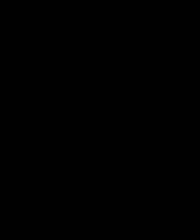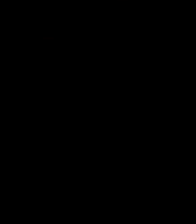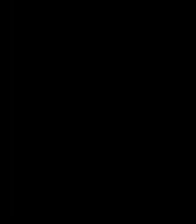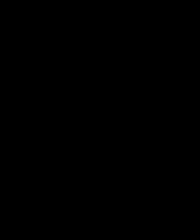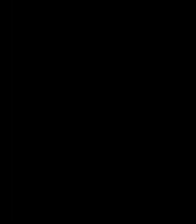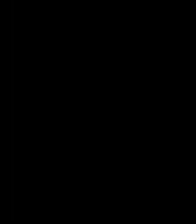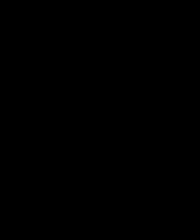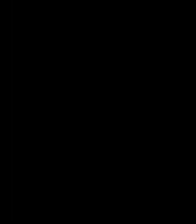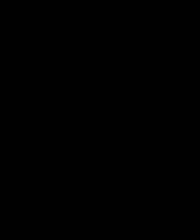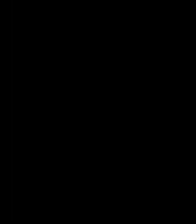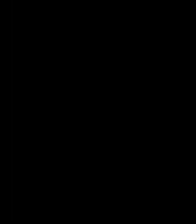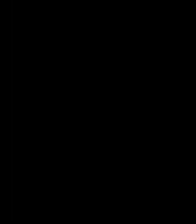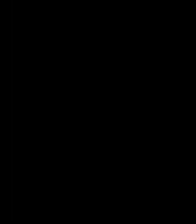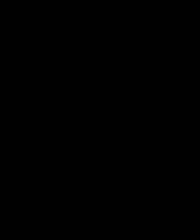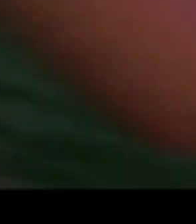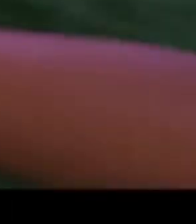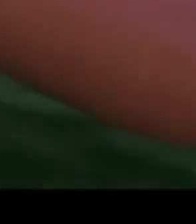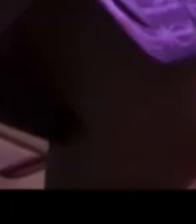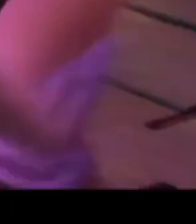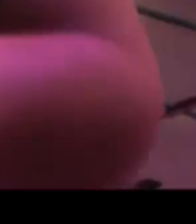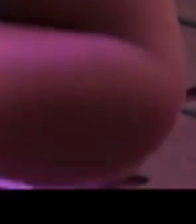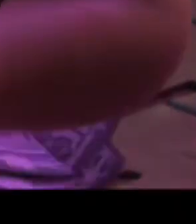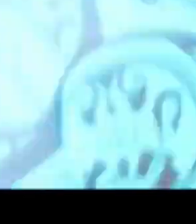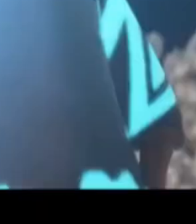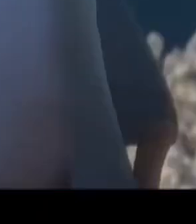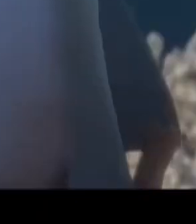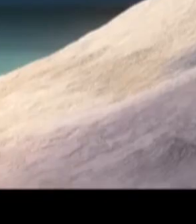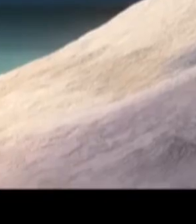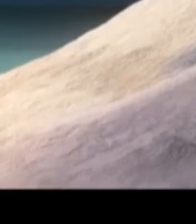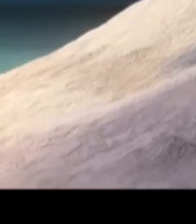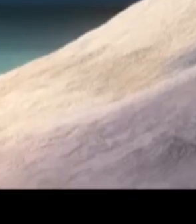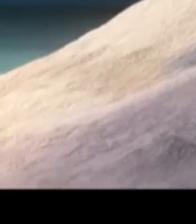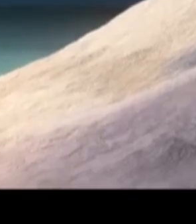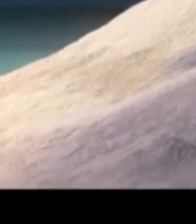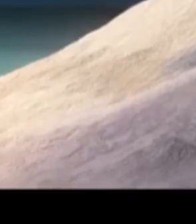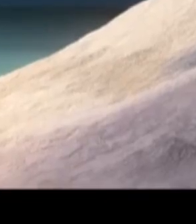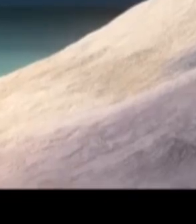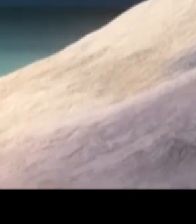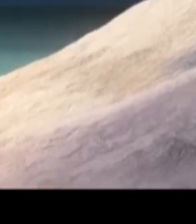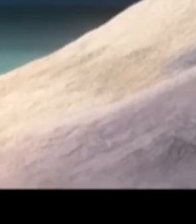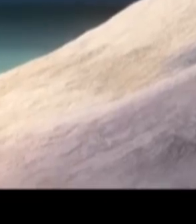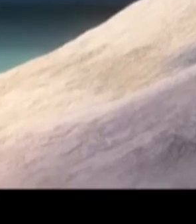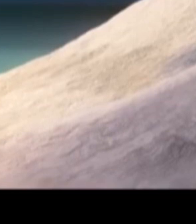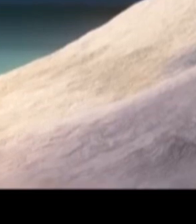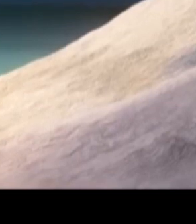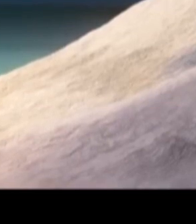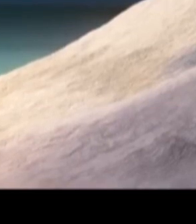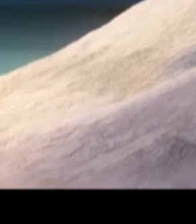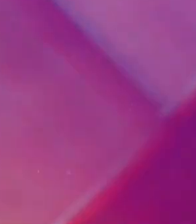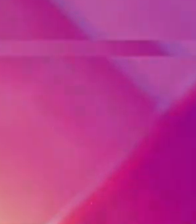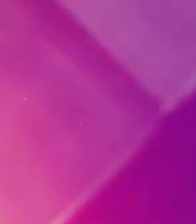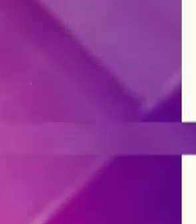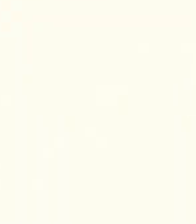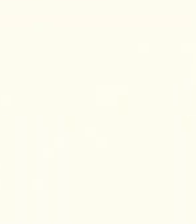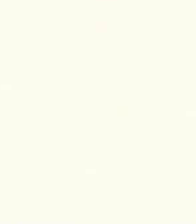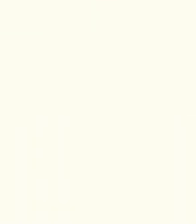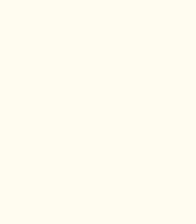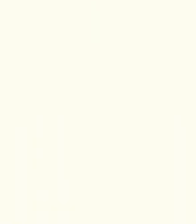Moana 2. Já pode transformar. Isso é sério! sério! Parece que eu tô de